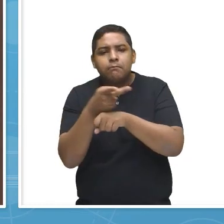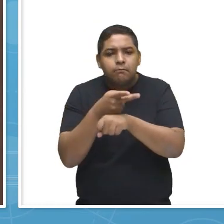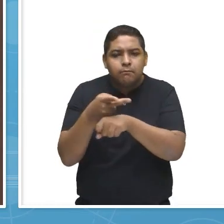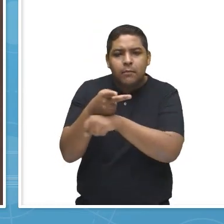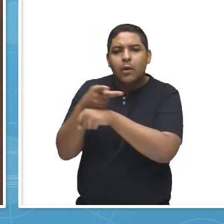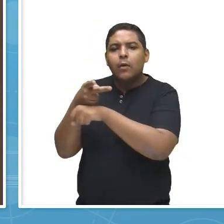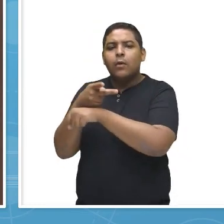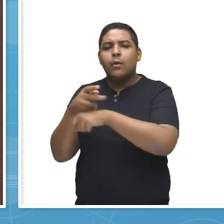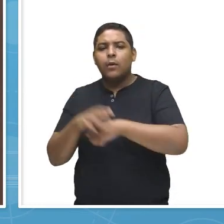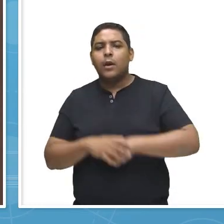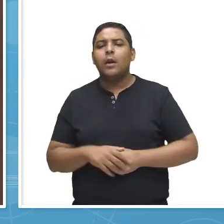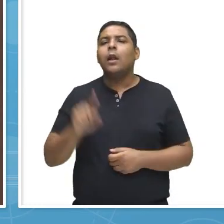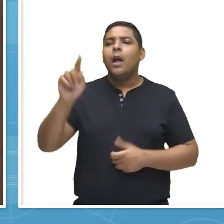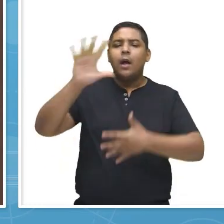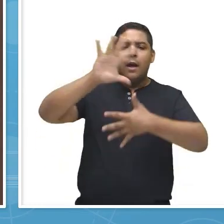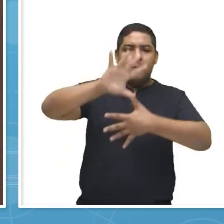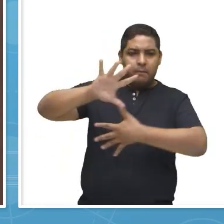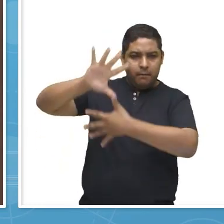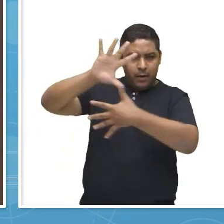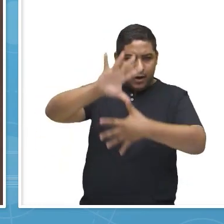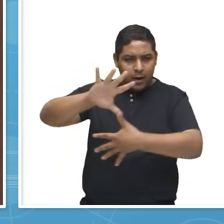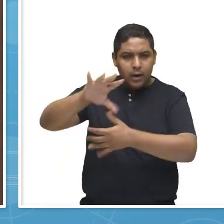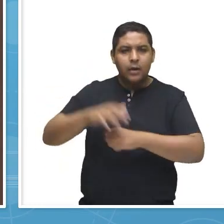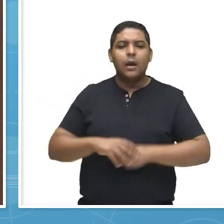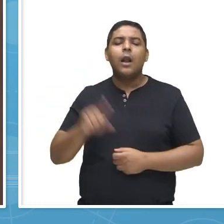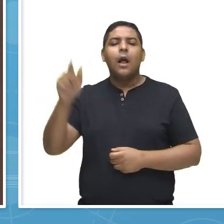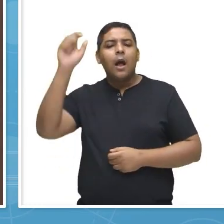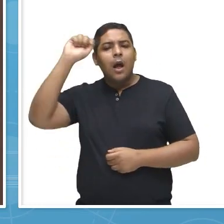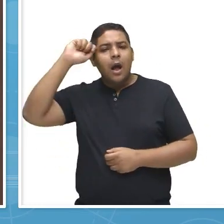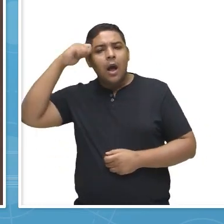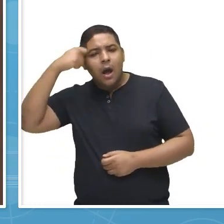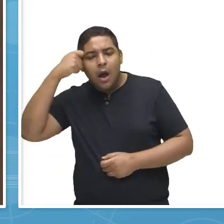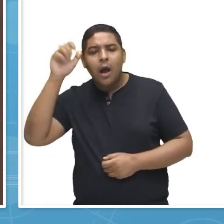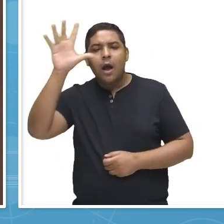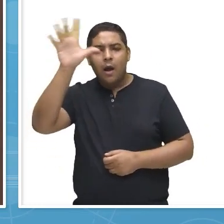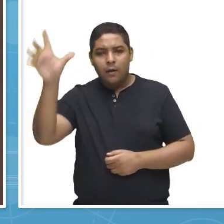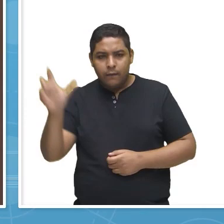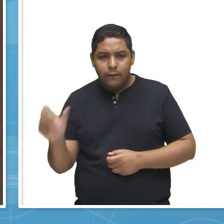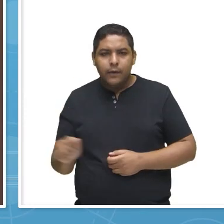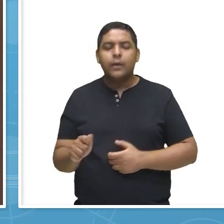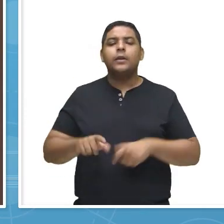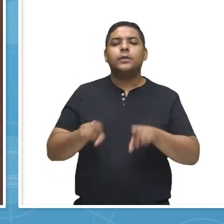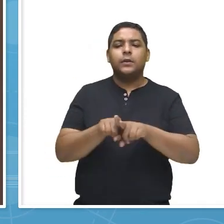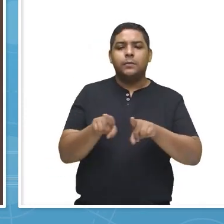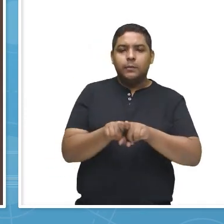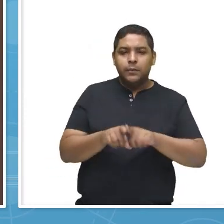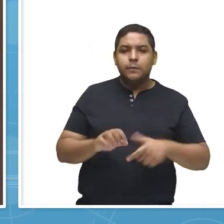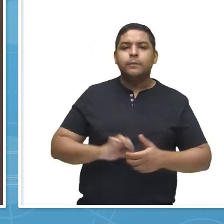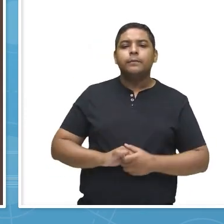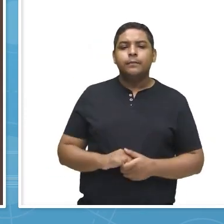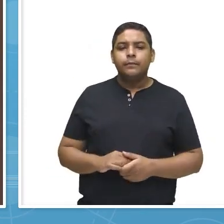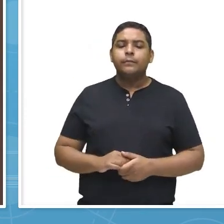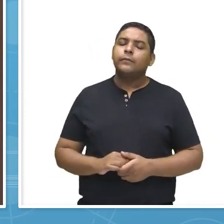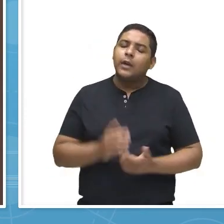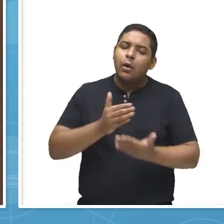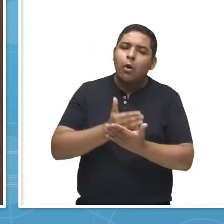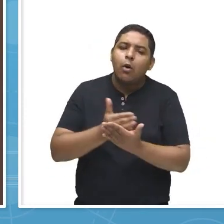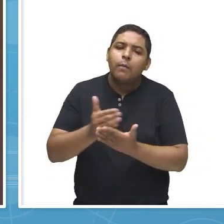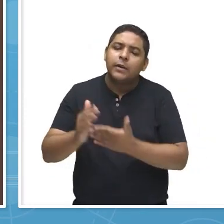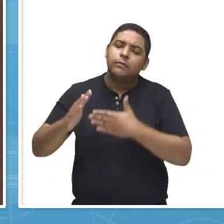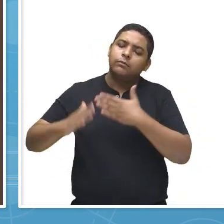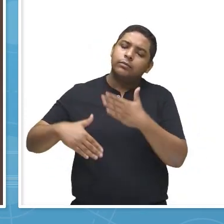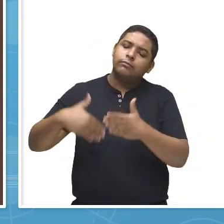em áreas da América, em áreas da África, em áreas da Ásia, né? E aí começava todo aquele processo